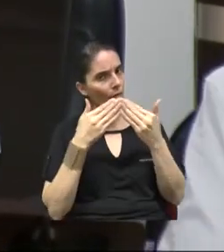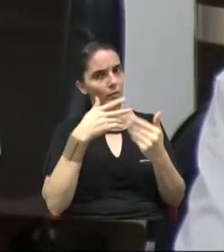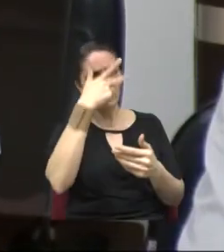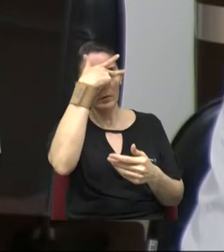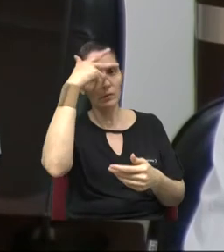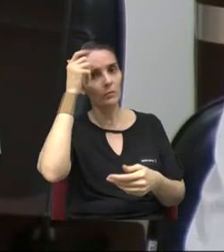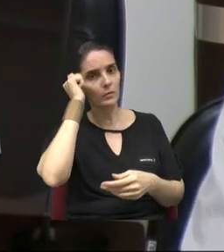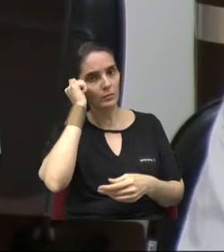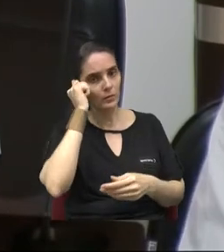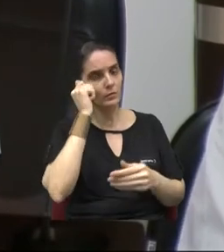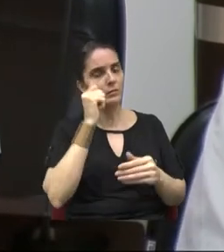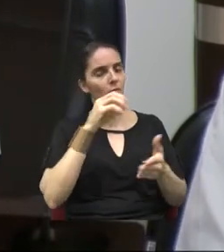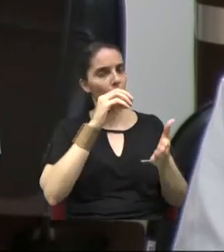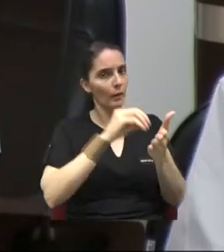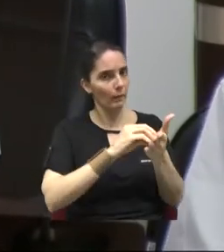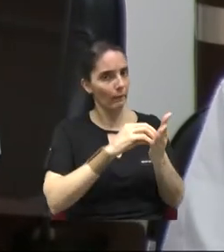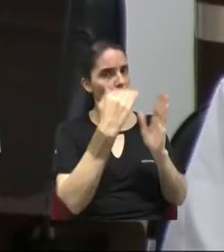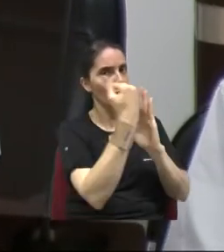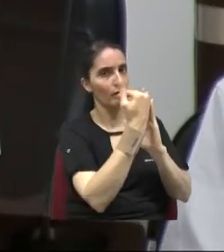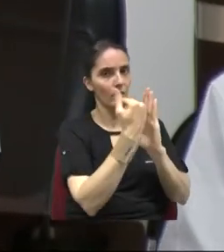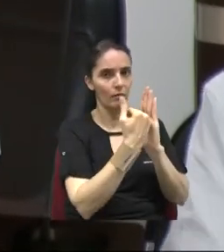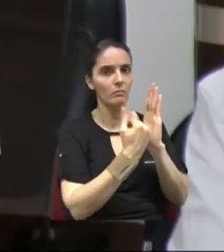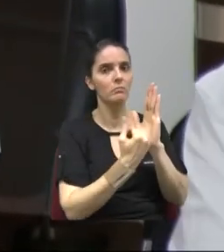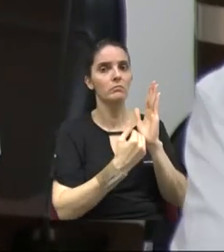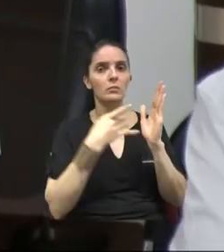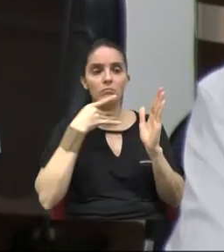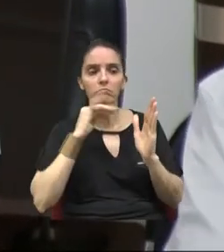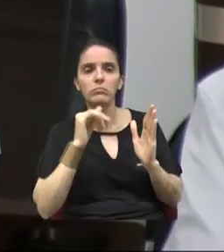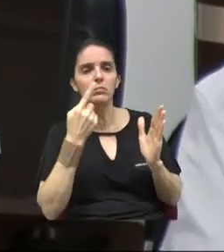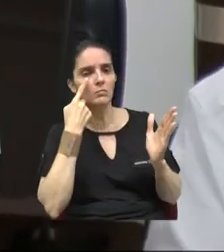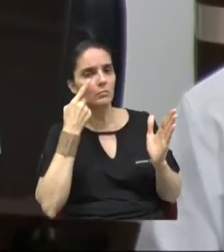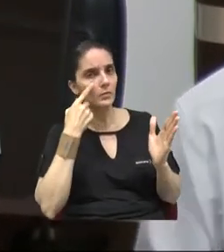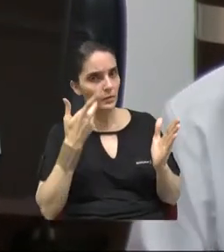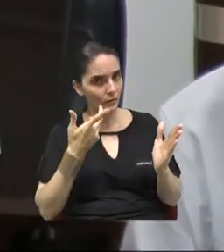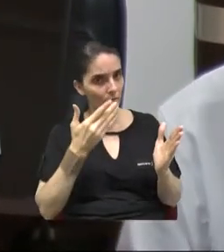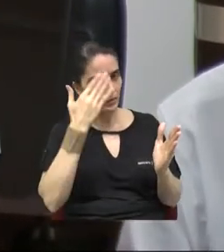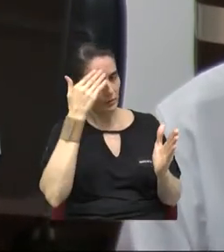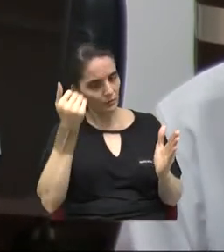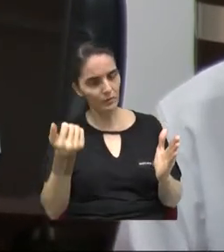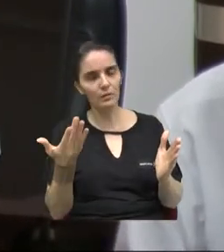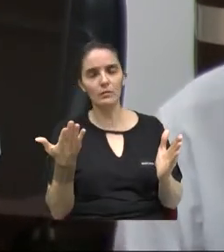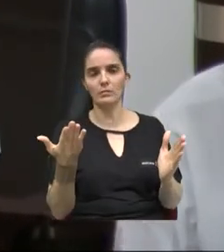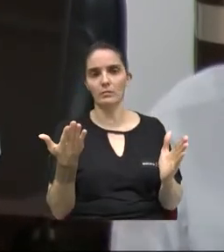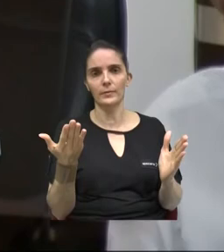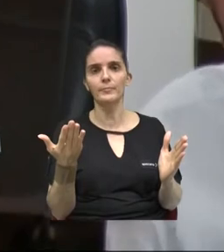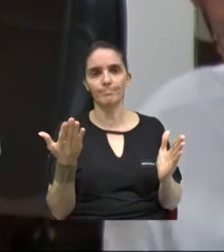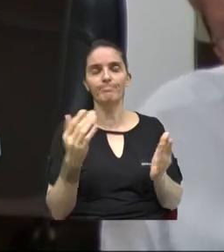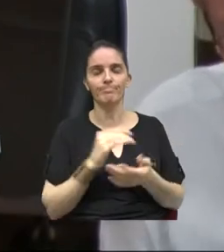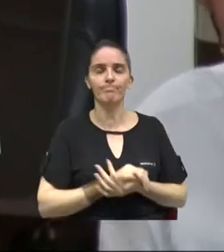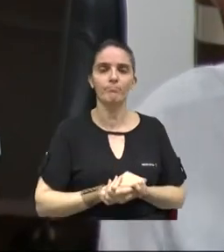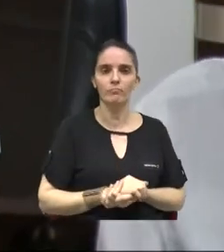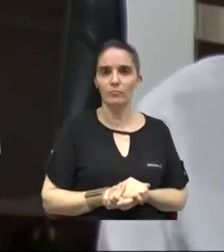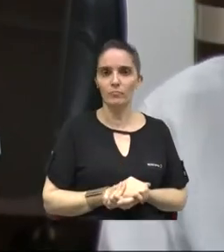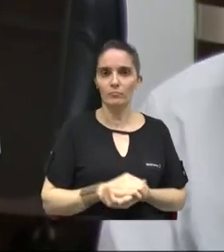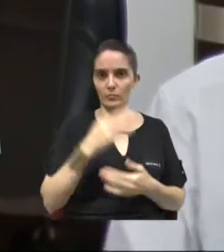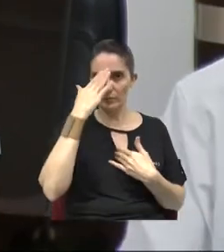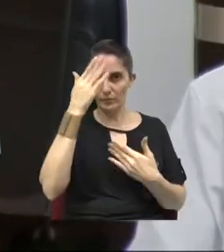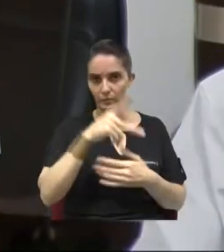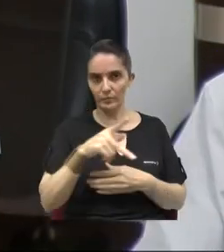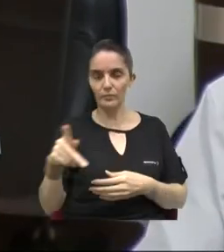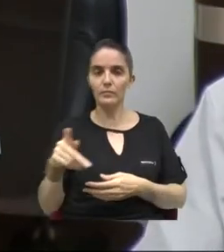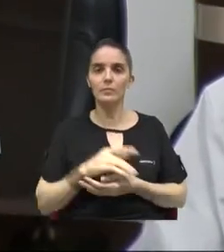colocar no site a classificação para que os pais possam acompanhar a ida dos seus filhos para a creche. Obrigado, senhor